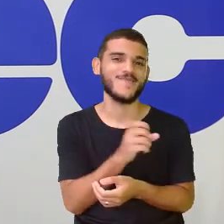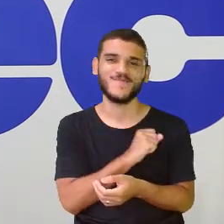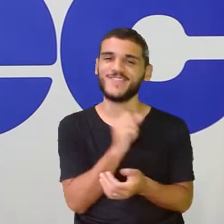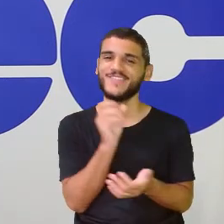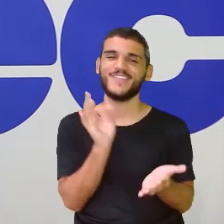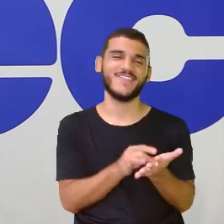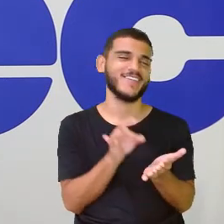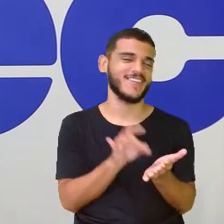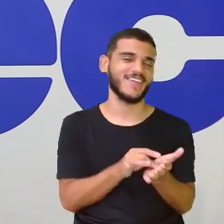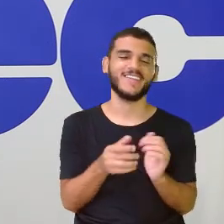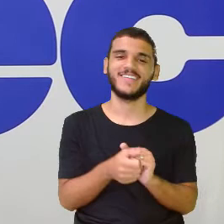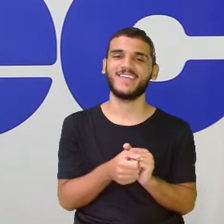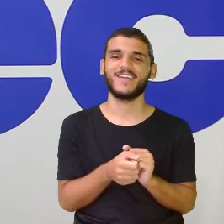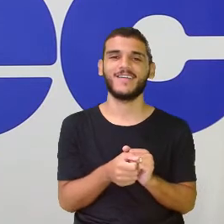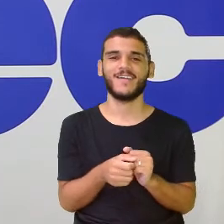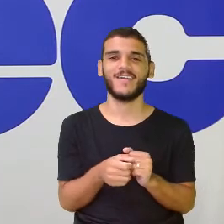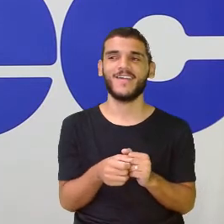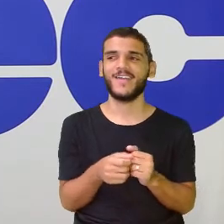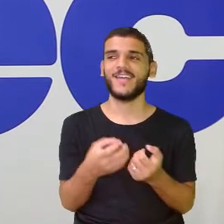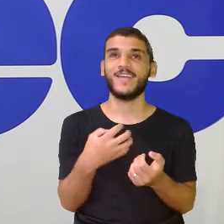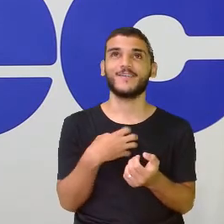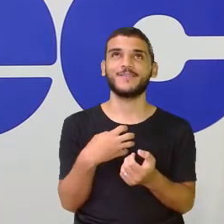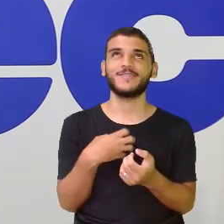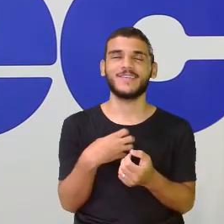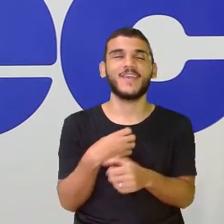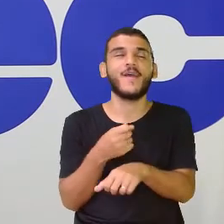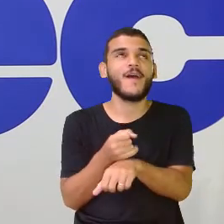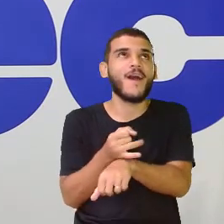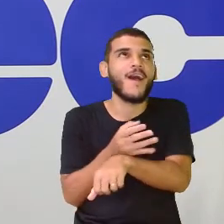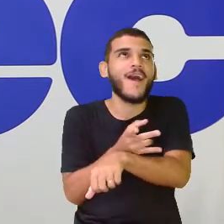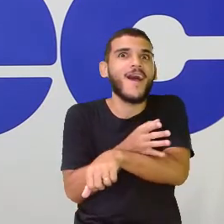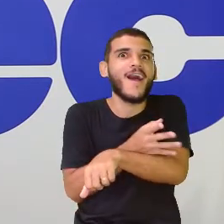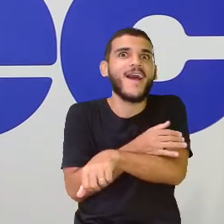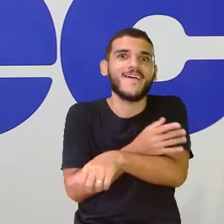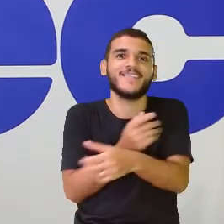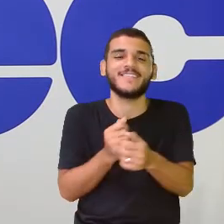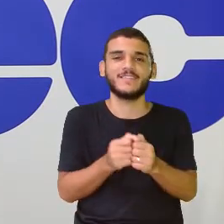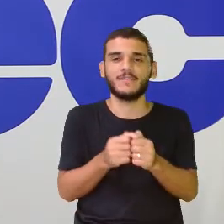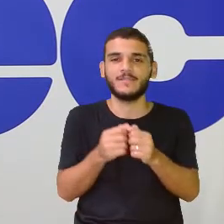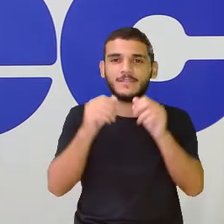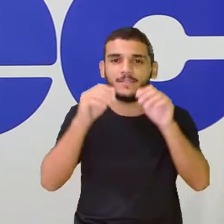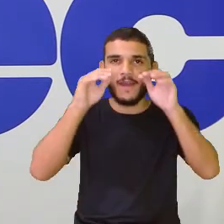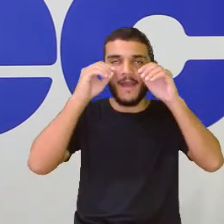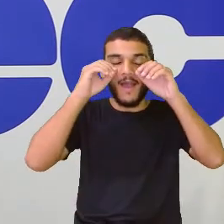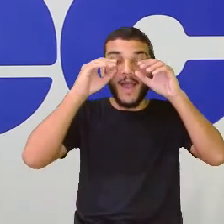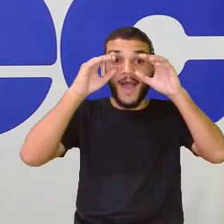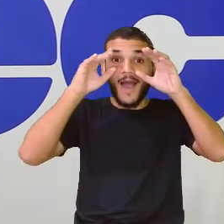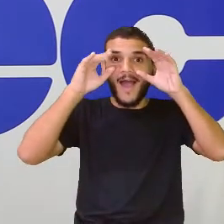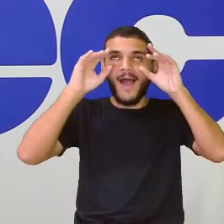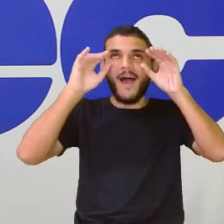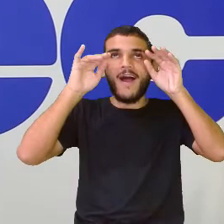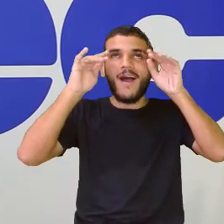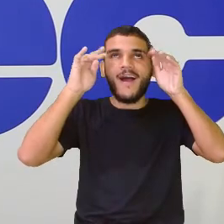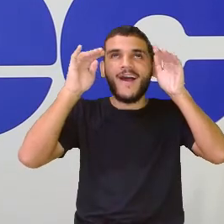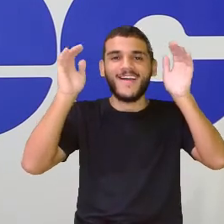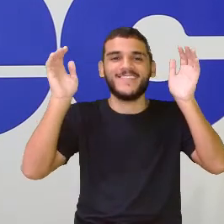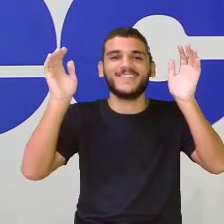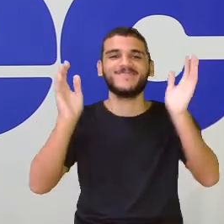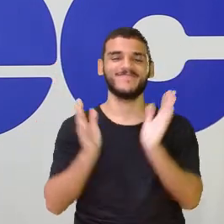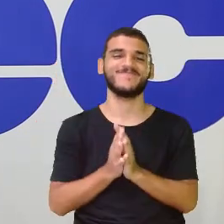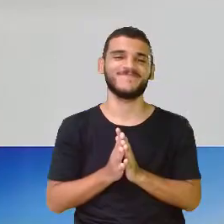Quando eu escuto, meu olhinho chega a brilhar. Não sei porque eu desconfiava, professora Márcia.